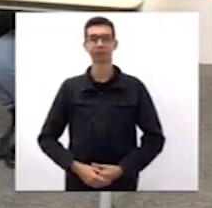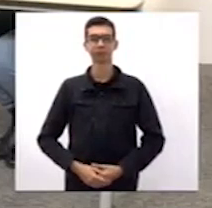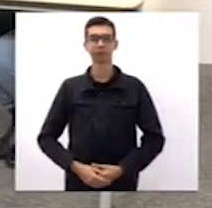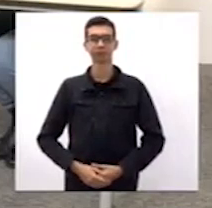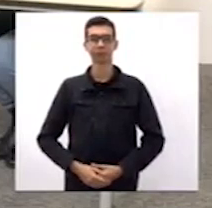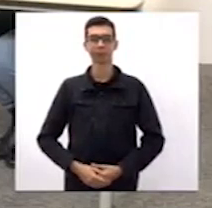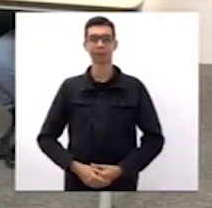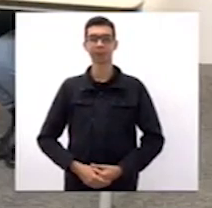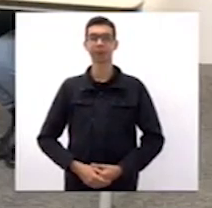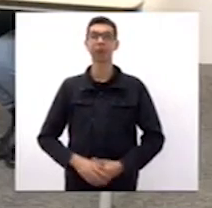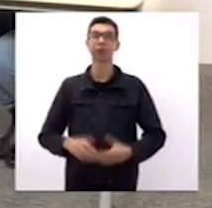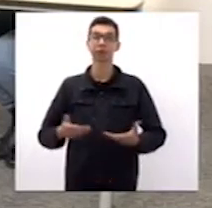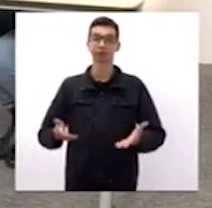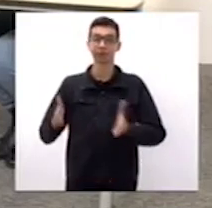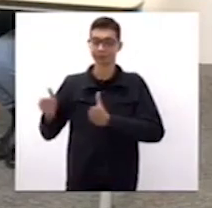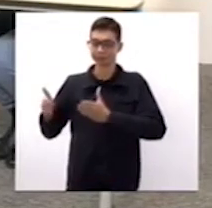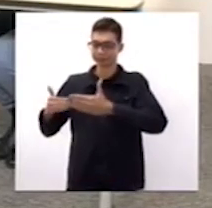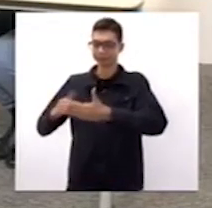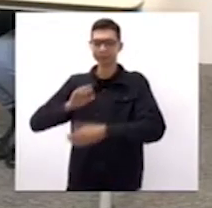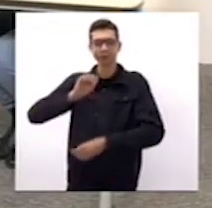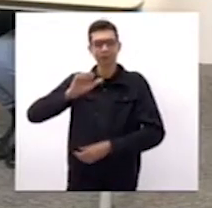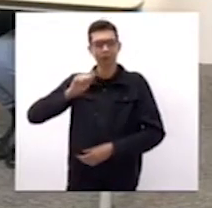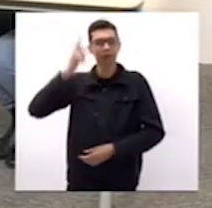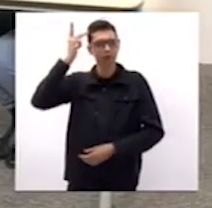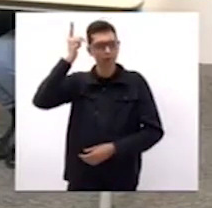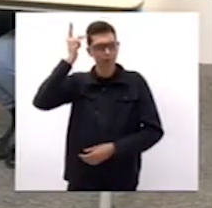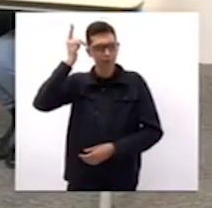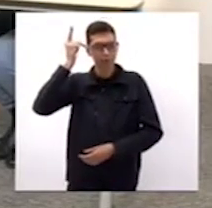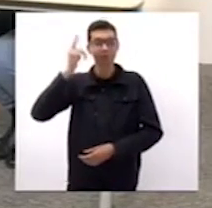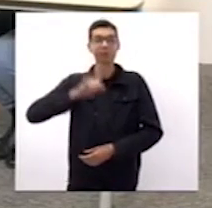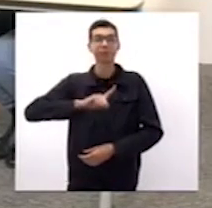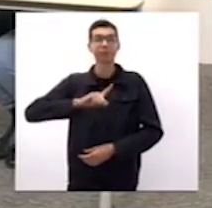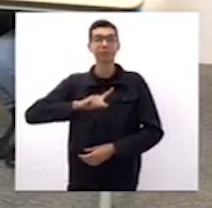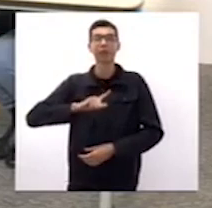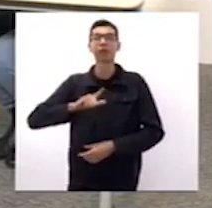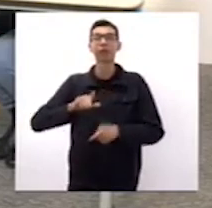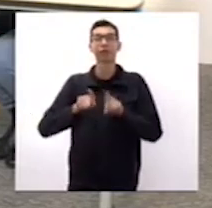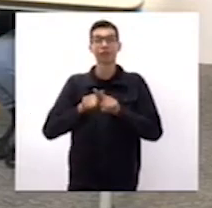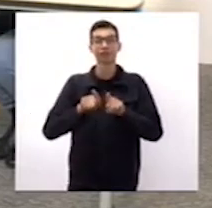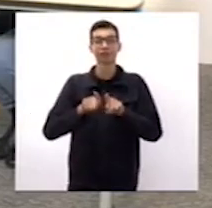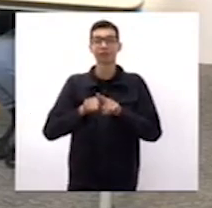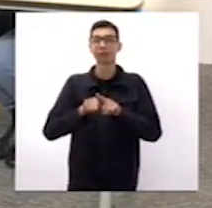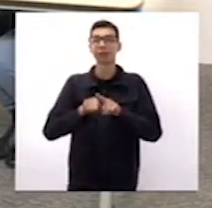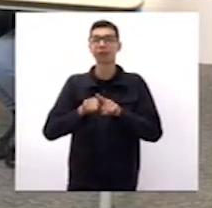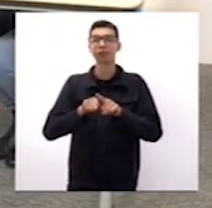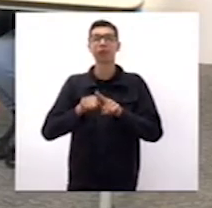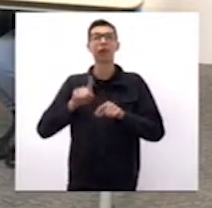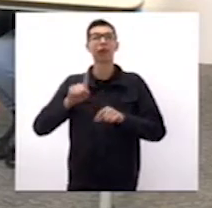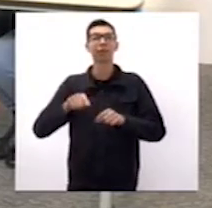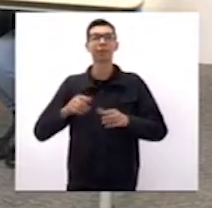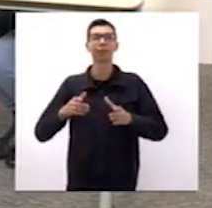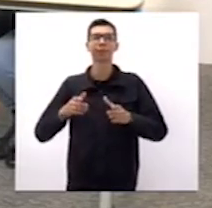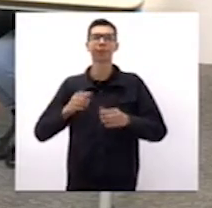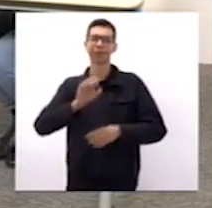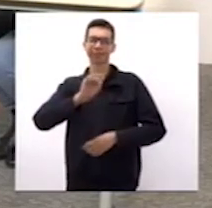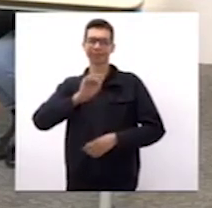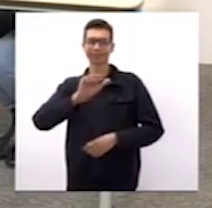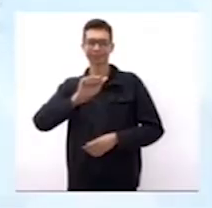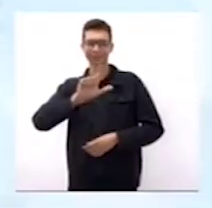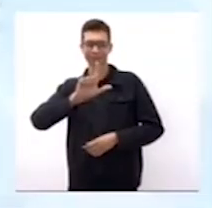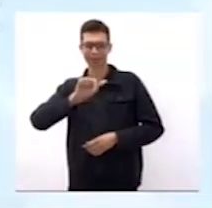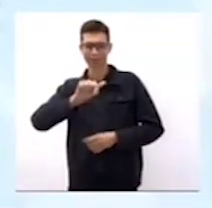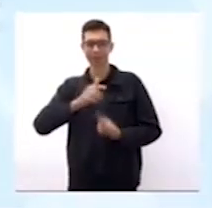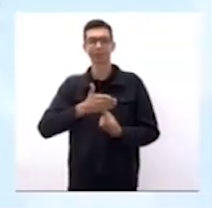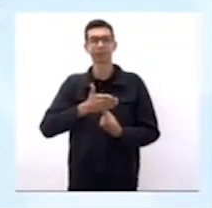Depois da sala convencional, nós temos... O ambiente virtual de aprendizagem? Não. A sala de aula virtual, vamos lá. Então, a sala